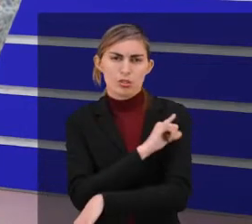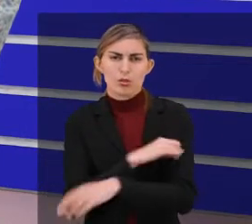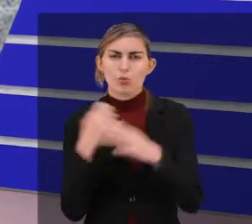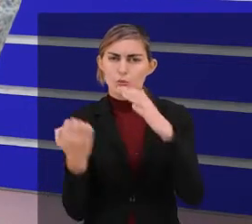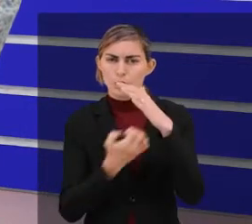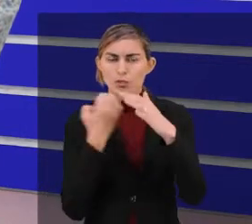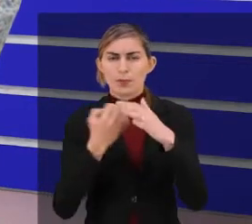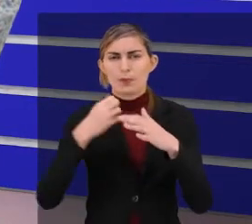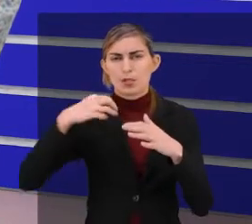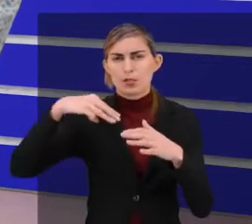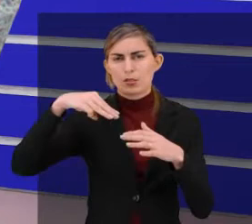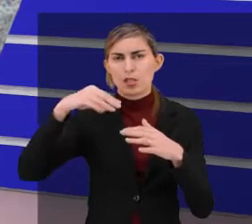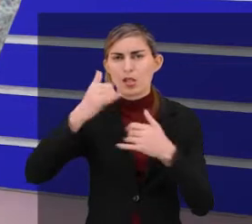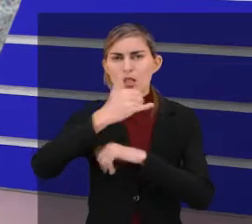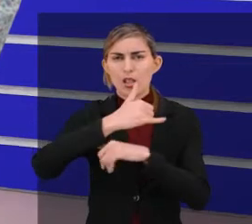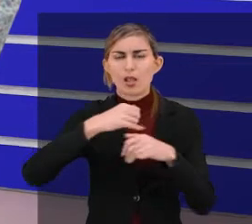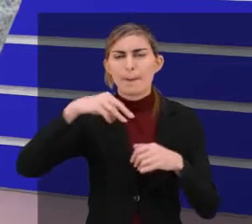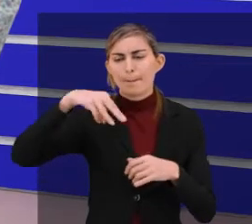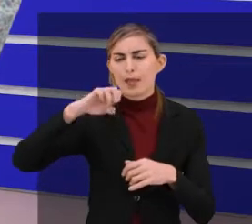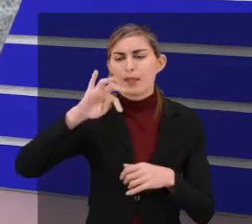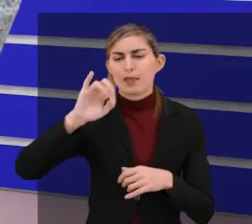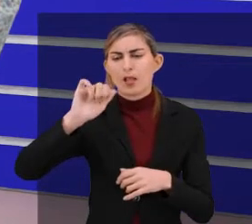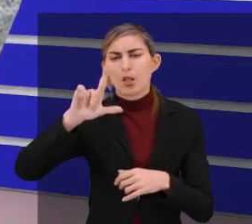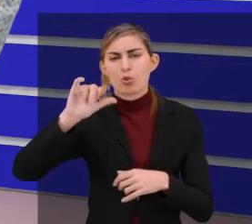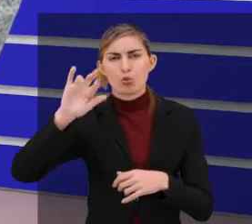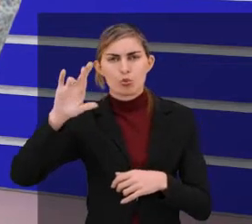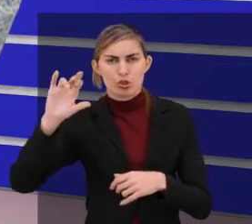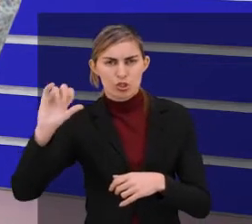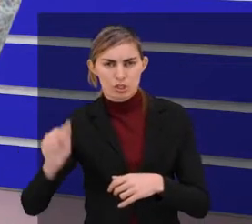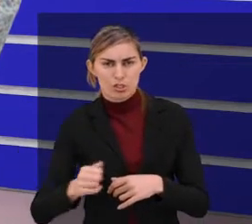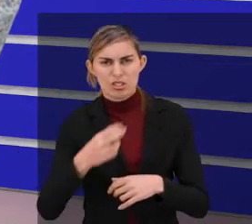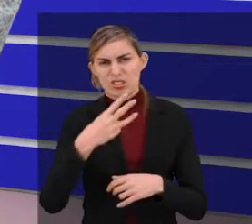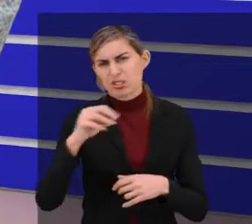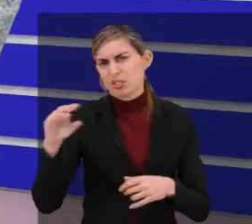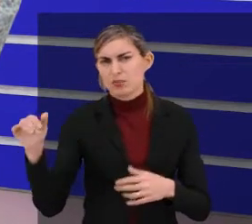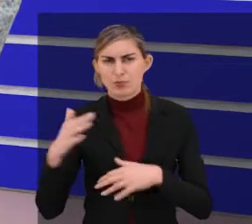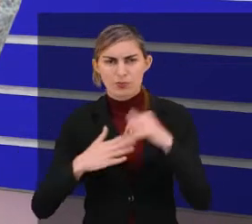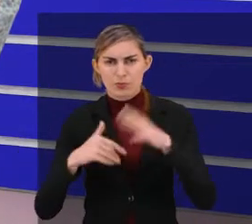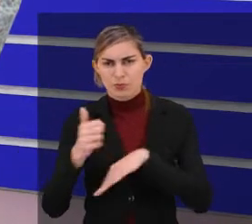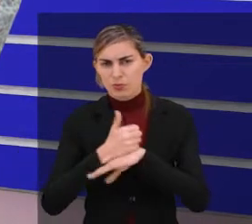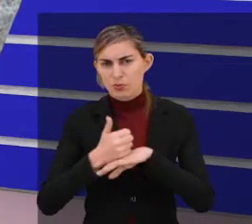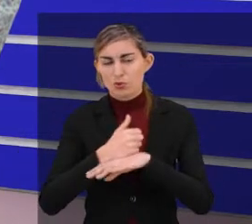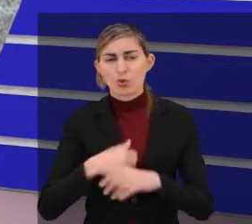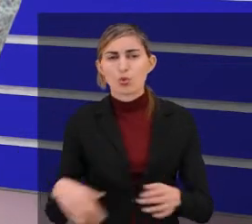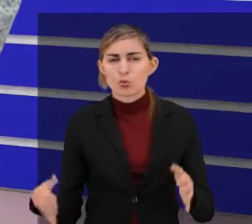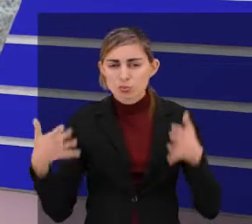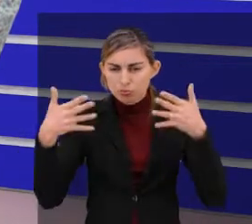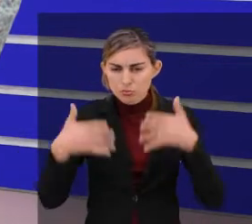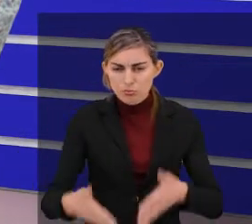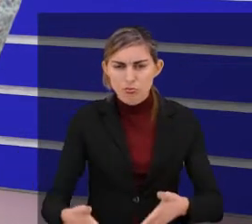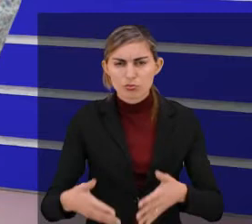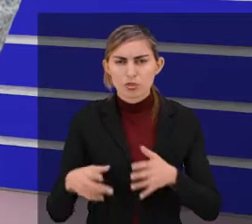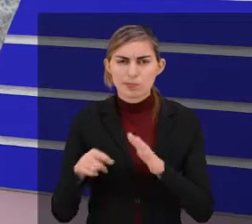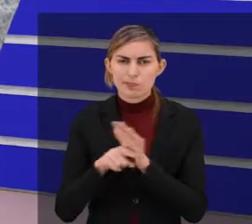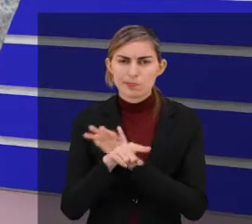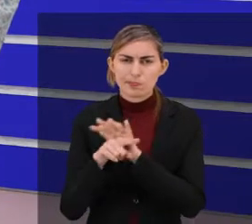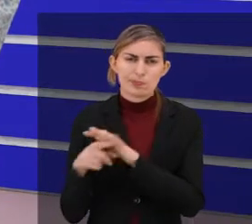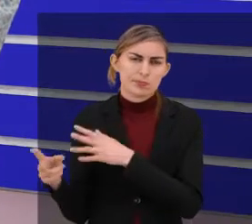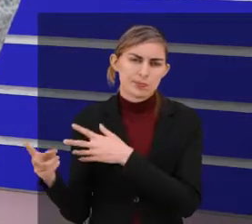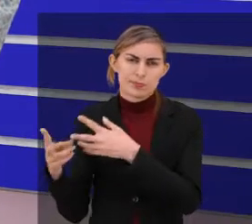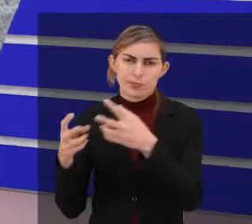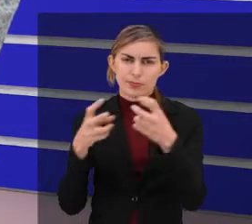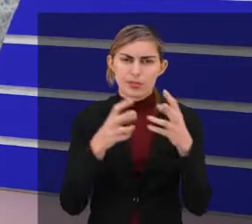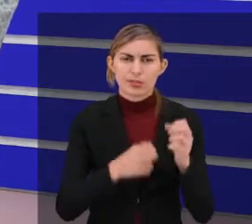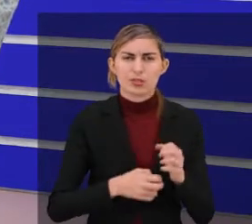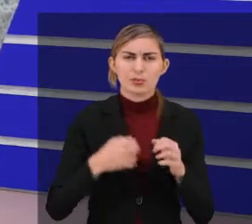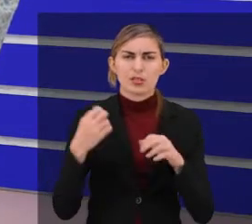uma empresa metalúrgica, eram 300 profissionais, e de cara, quando eu fiz o diagnóstico, eu percebi